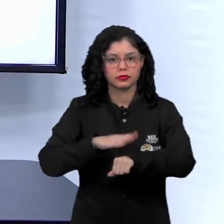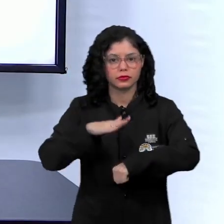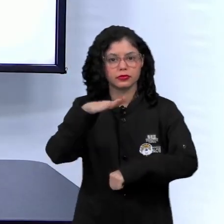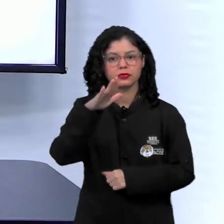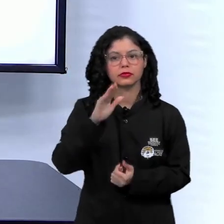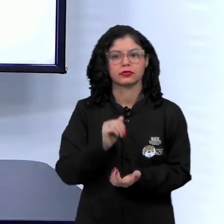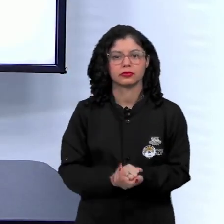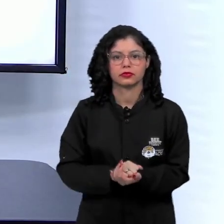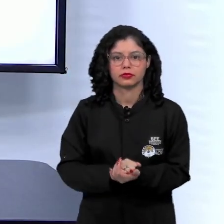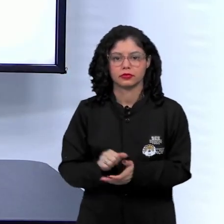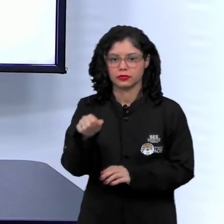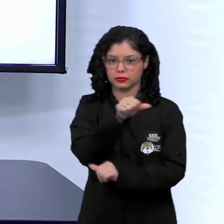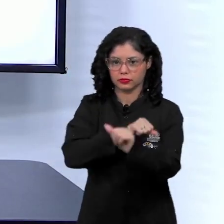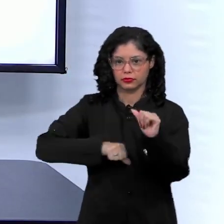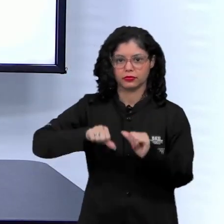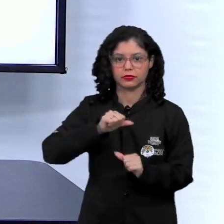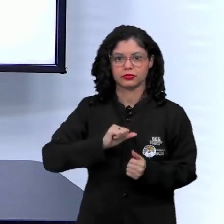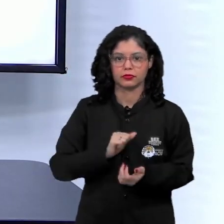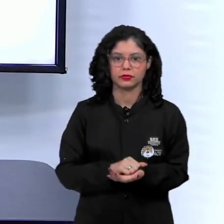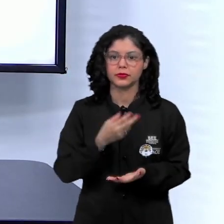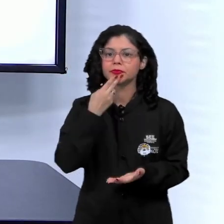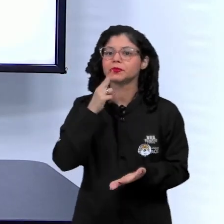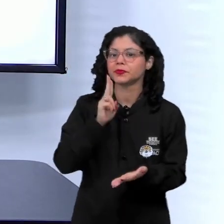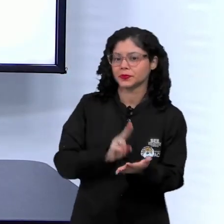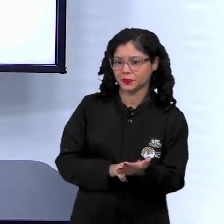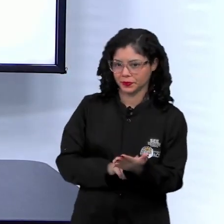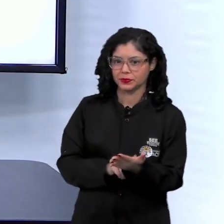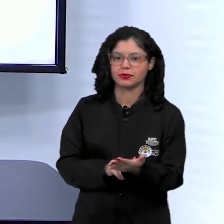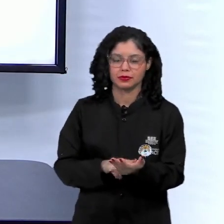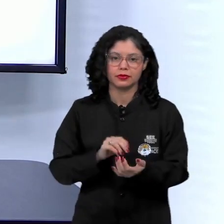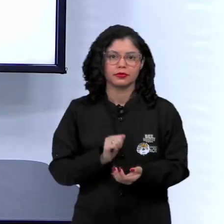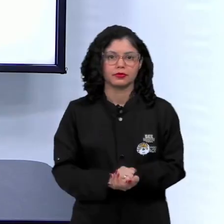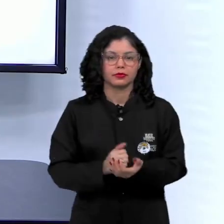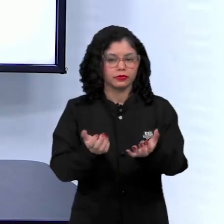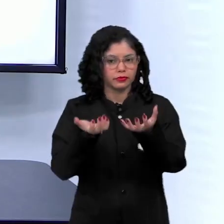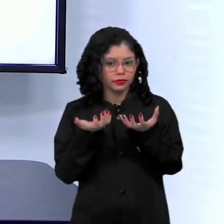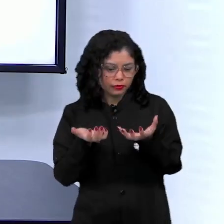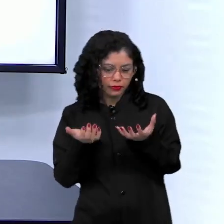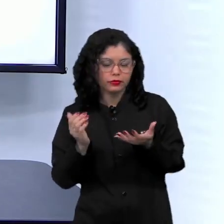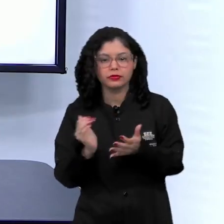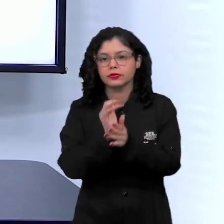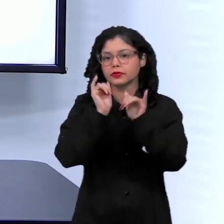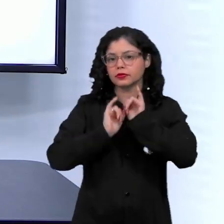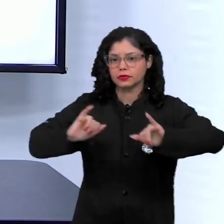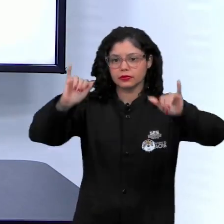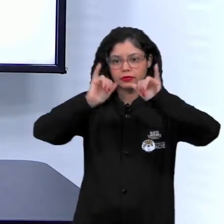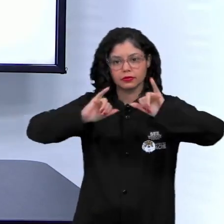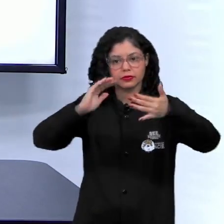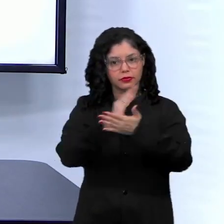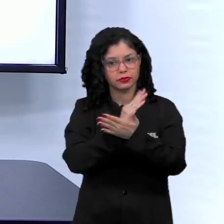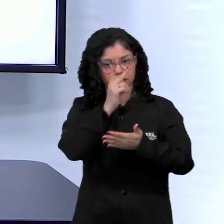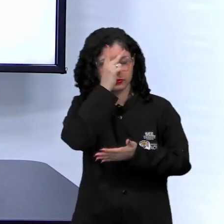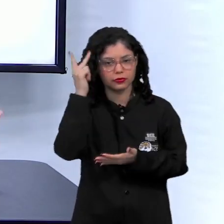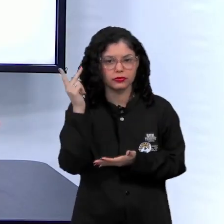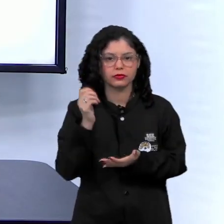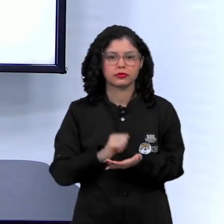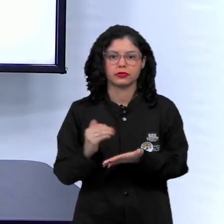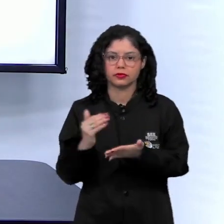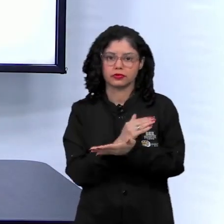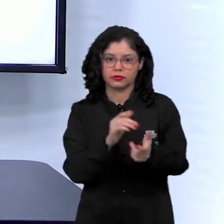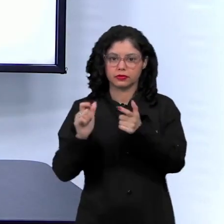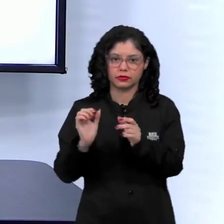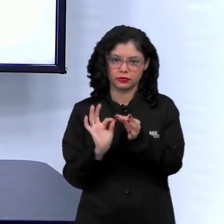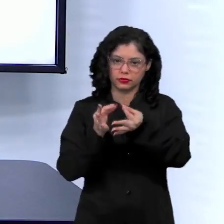mais? Era uma troca de cartas, quando alguém queria avisar algo para algum parente de algum